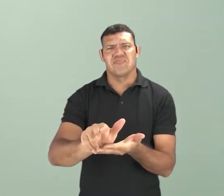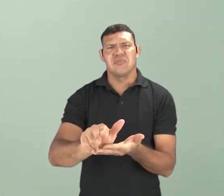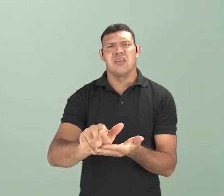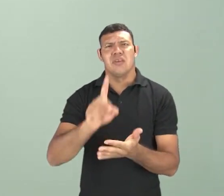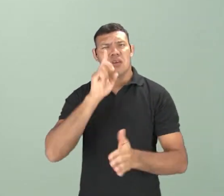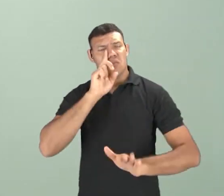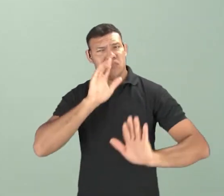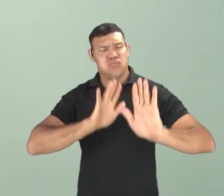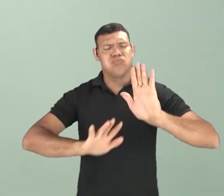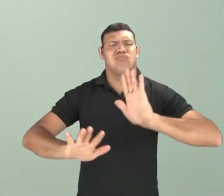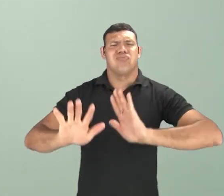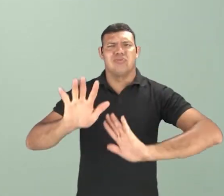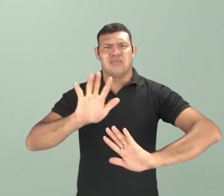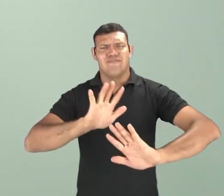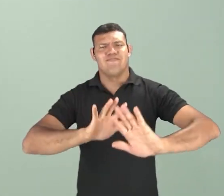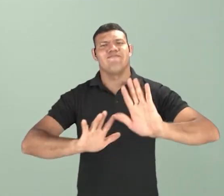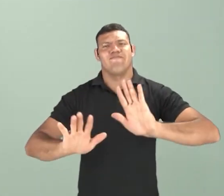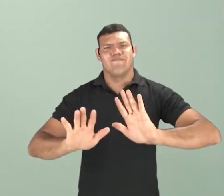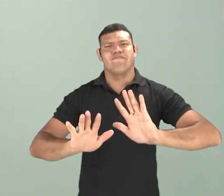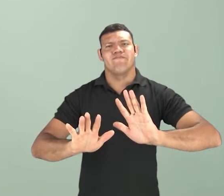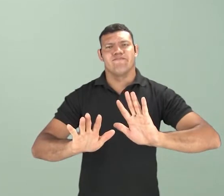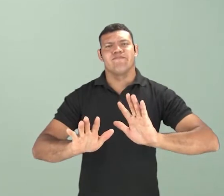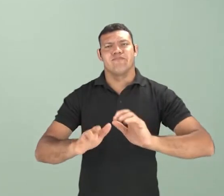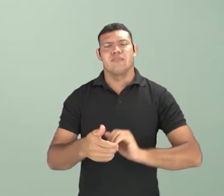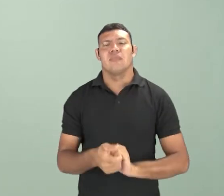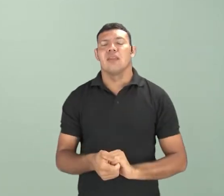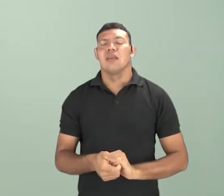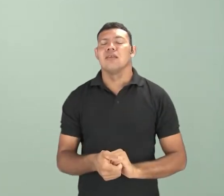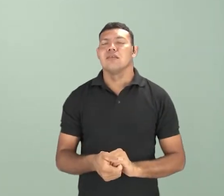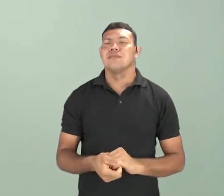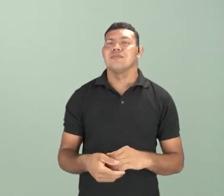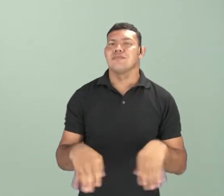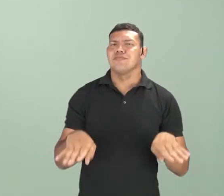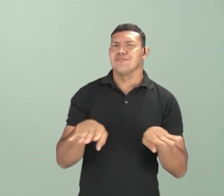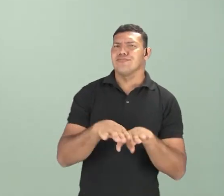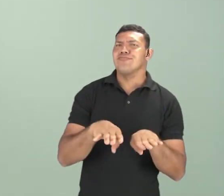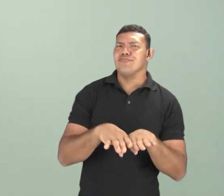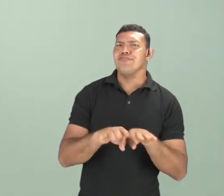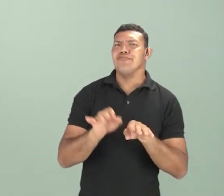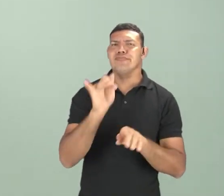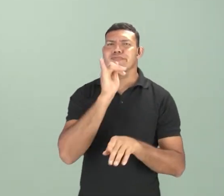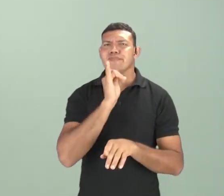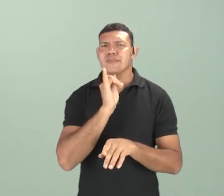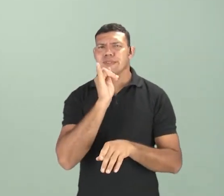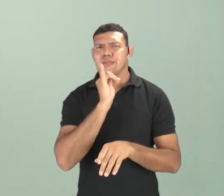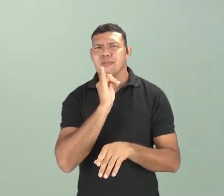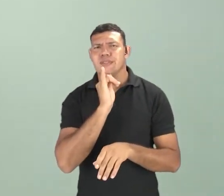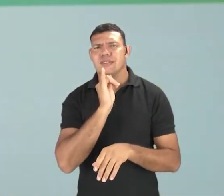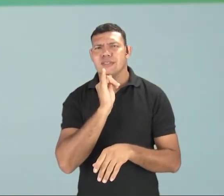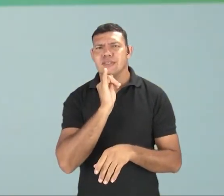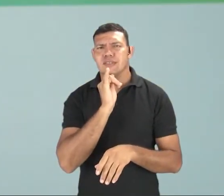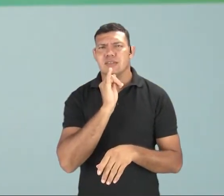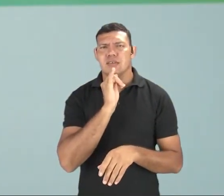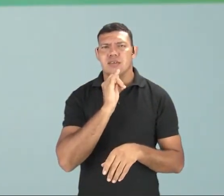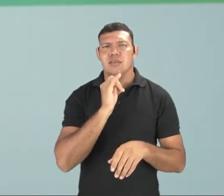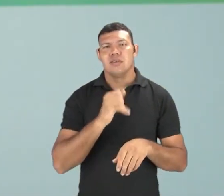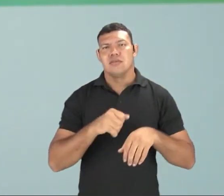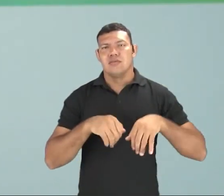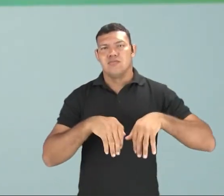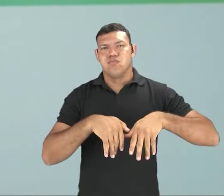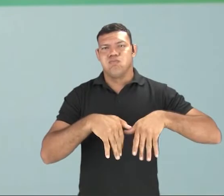exemplos do desinfetante, certo? Nós temos outros exemplos também das inseticidas. Então,